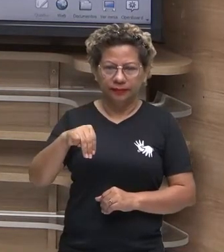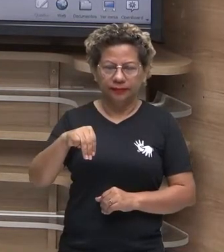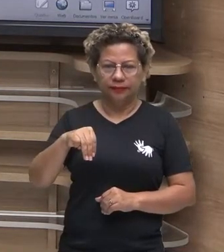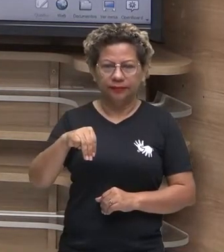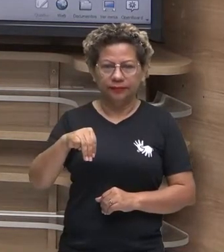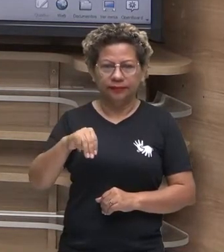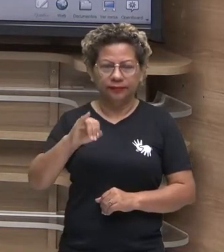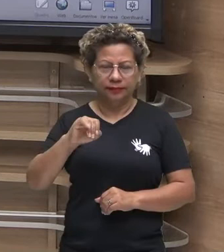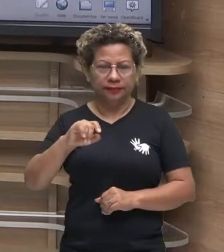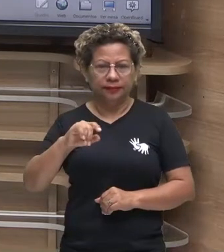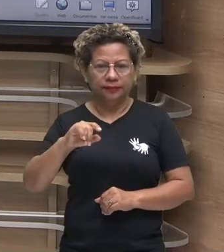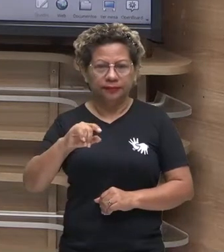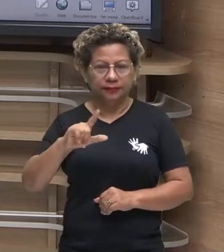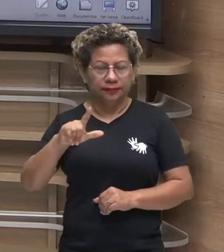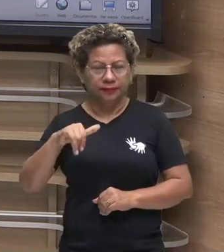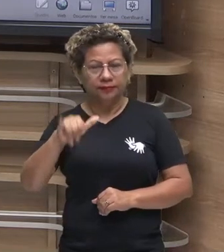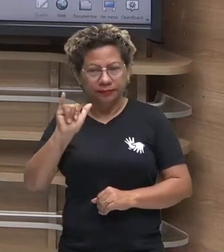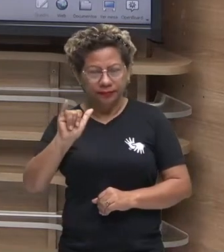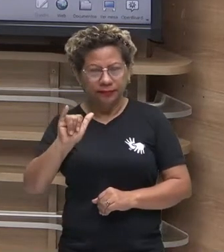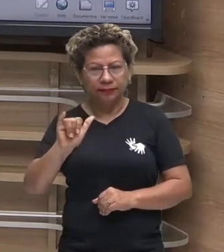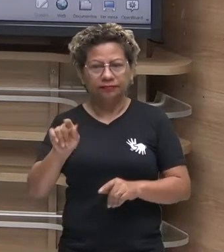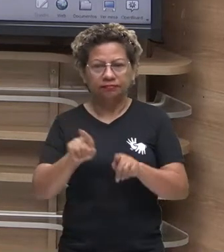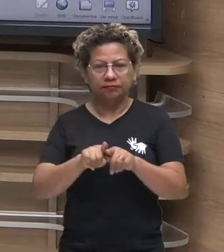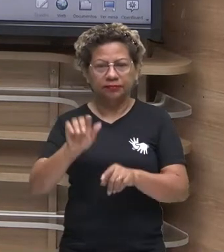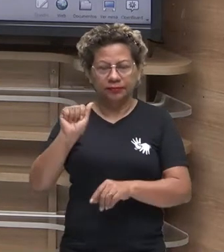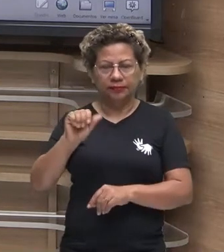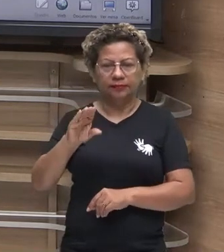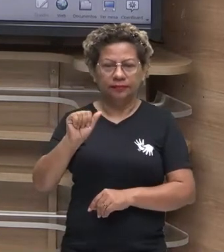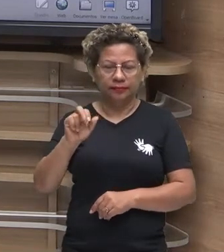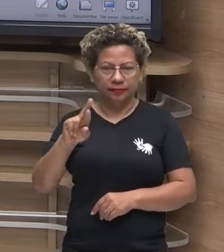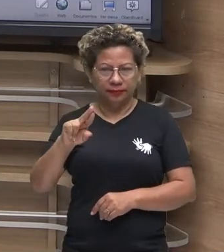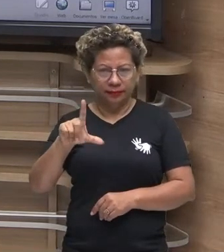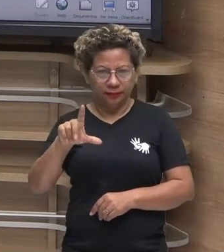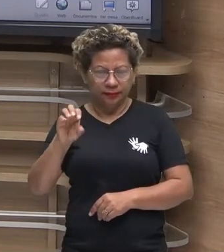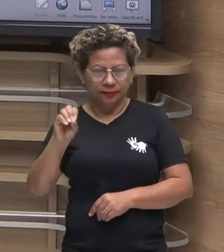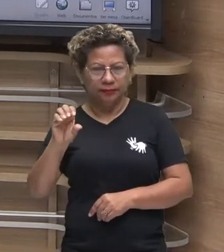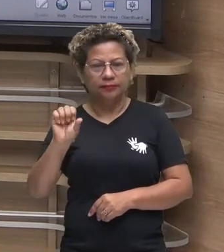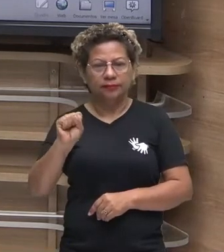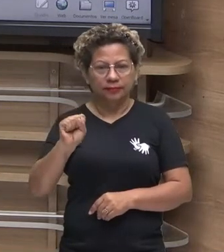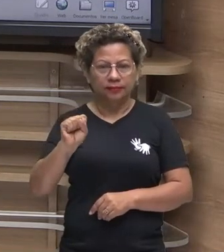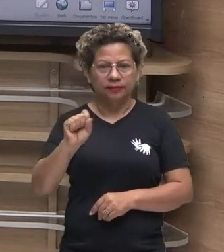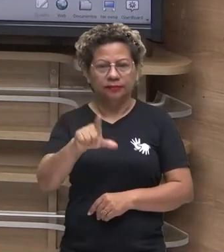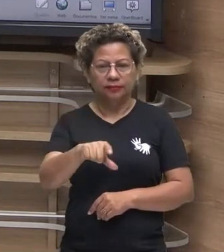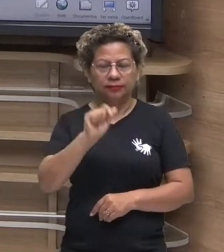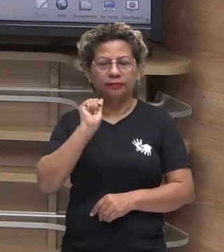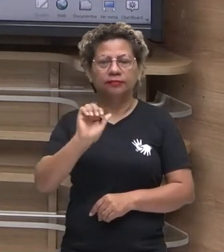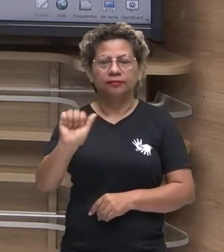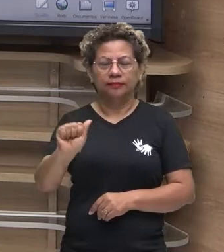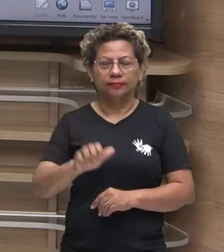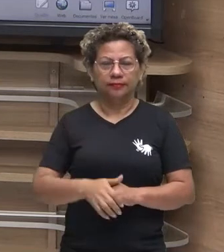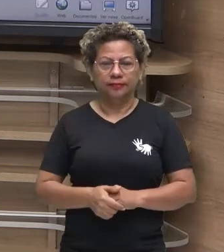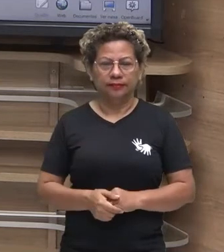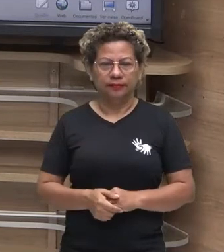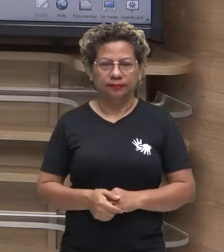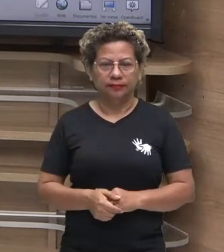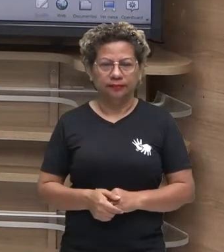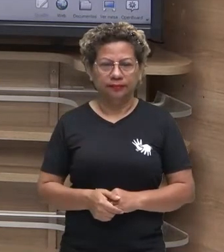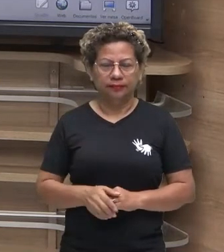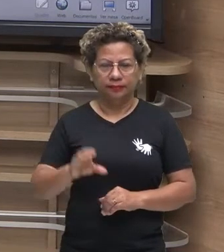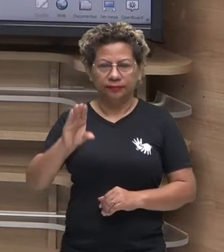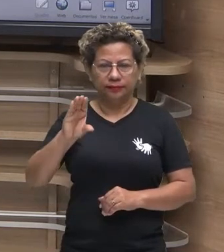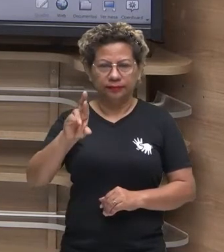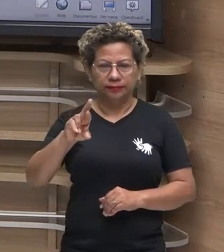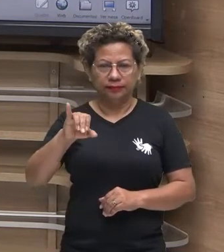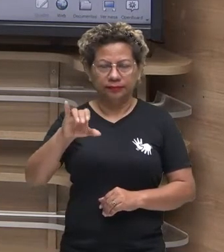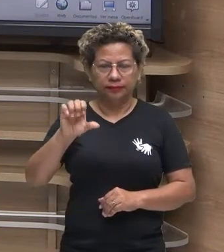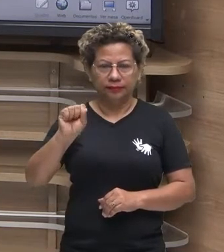A. O Carlos Rafael respondeu que é a letra A. O